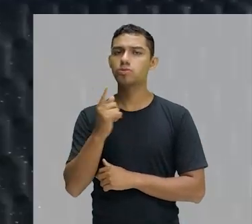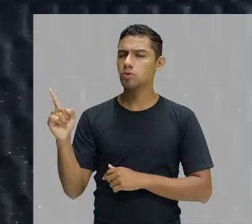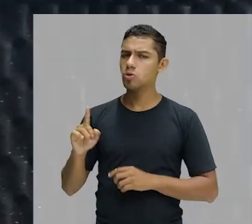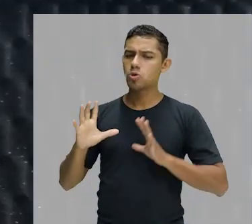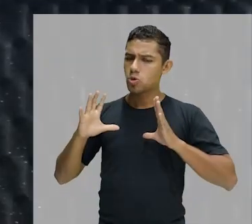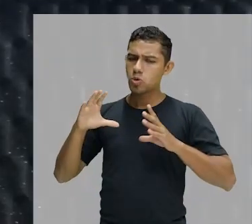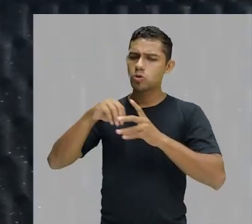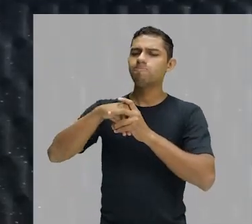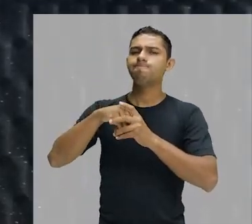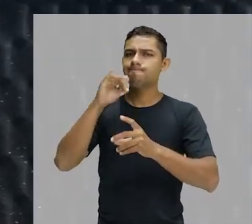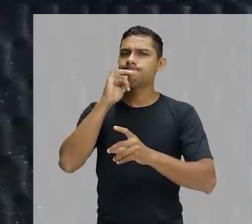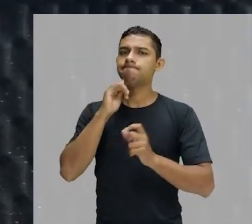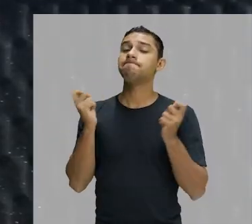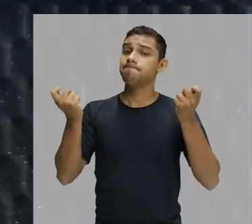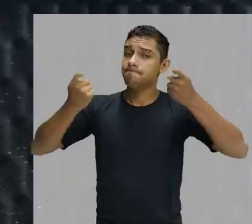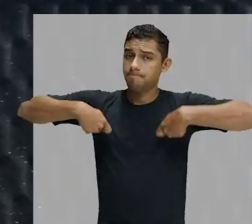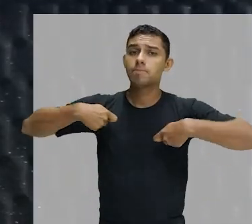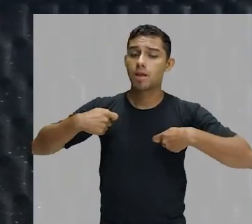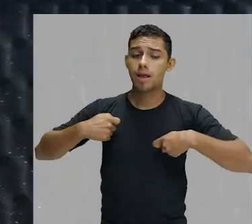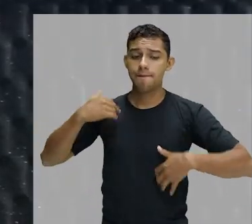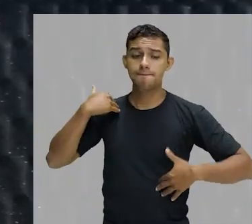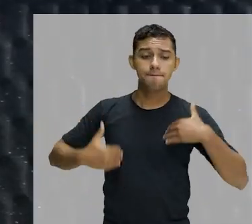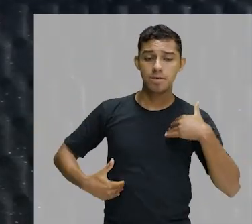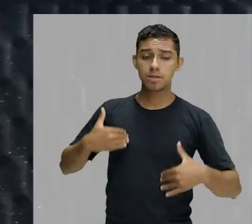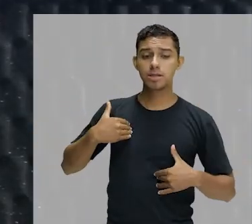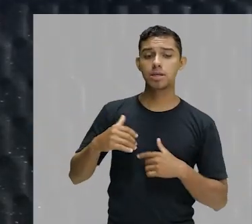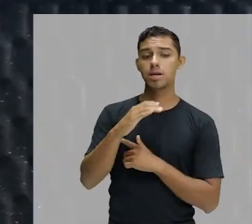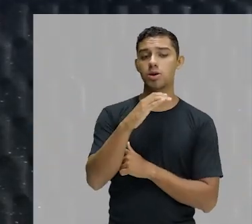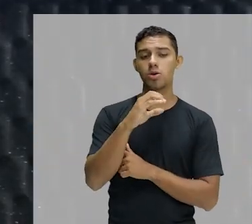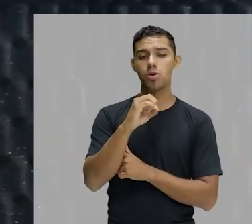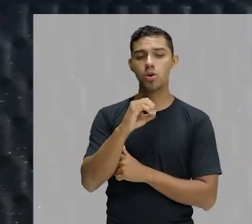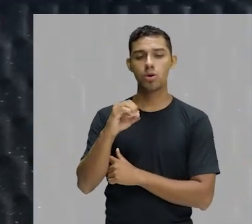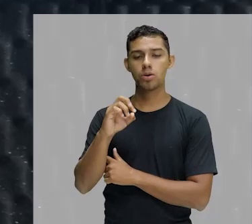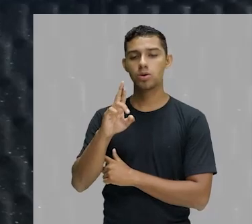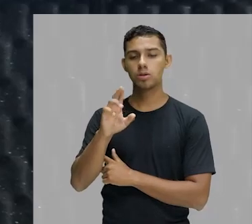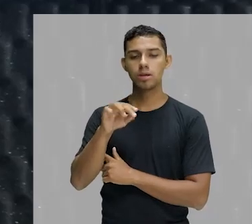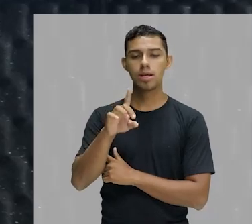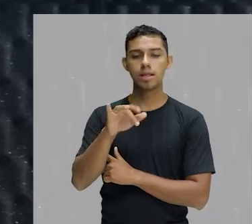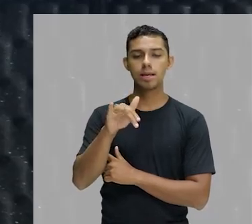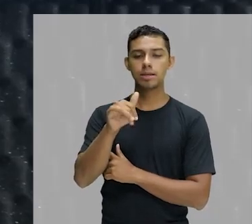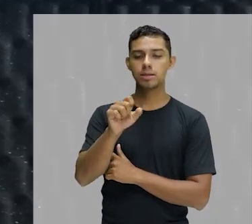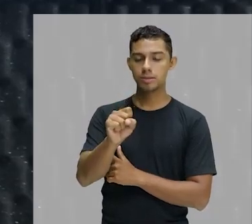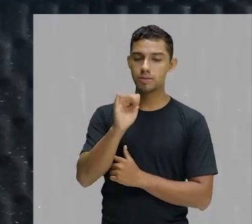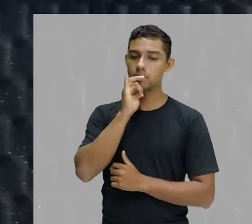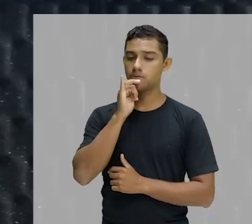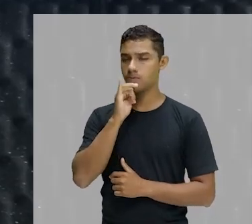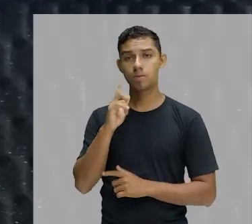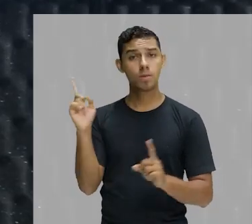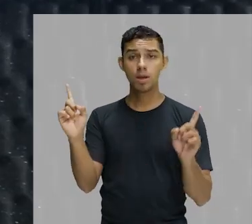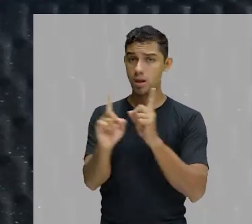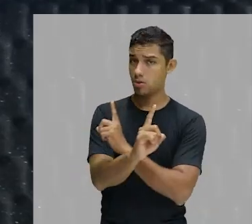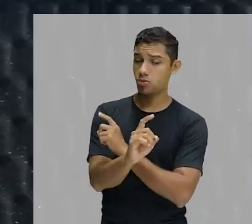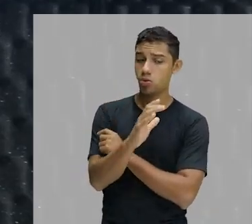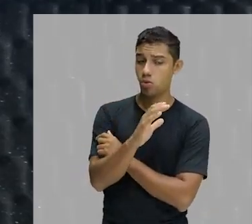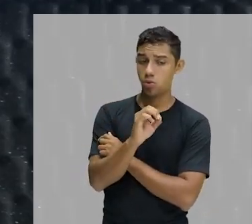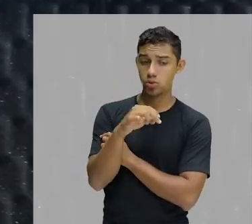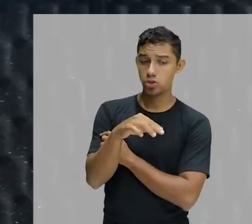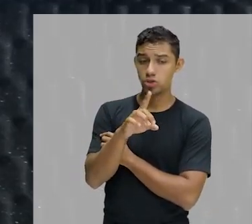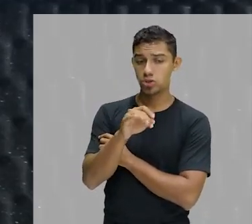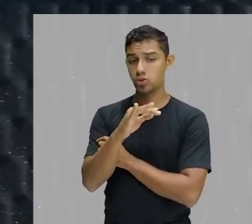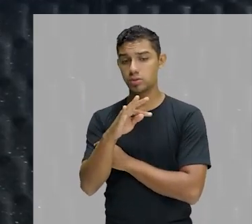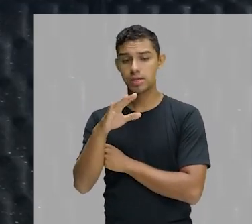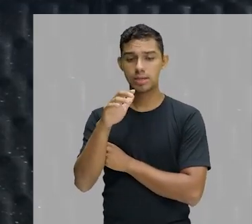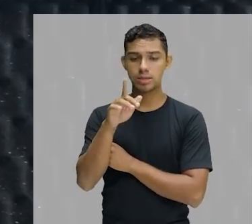está dentro de quê? Das capacidades físicas coordenadas. Não daquelas capacidades físicas que são condicionadas, tá